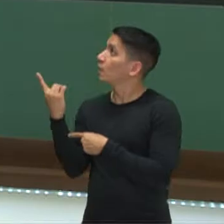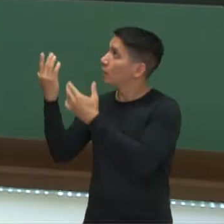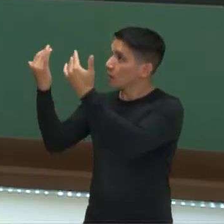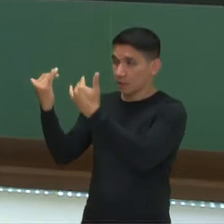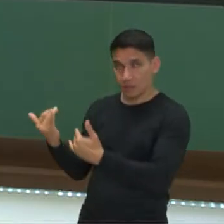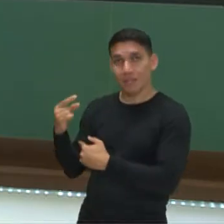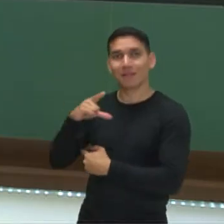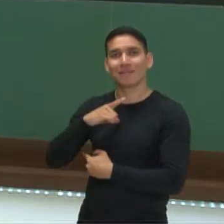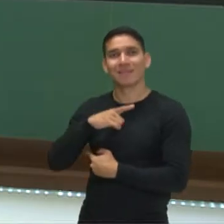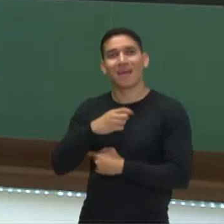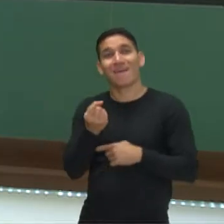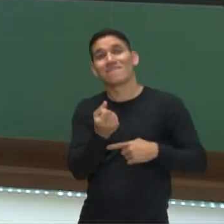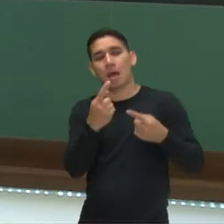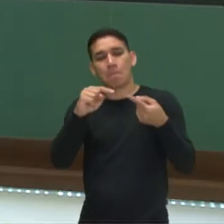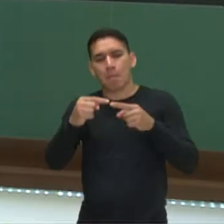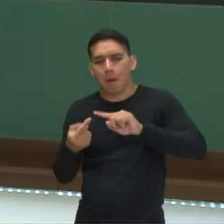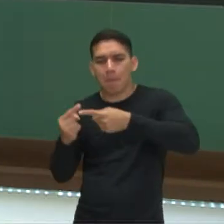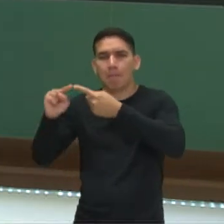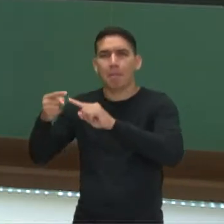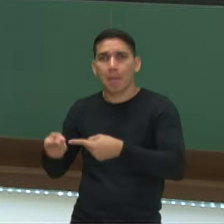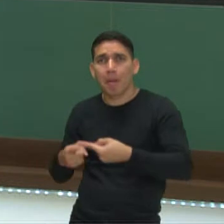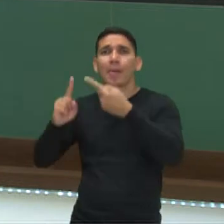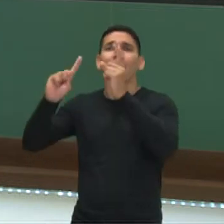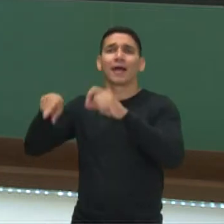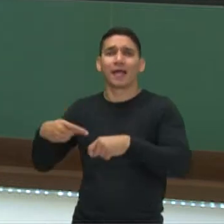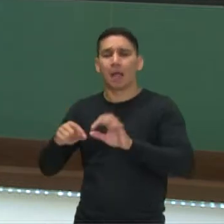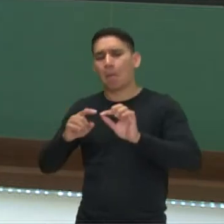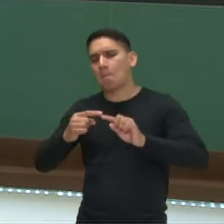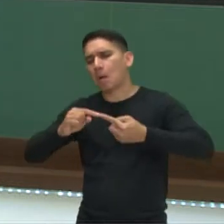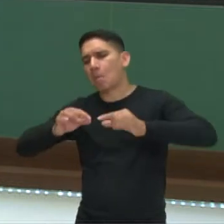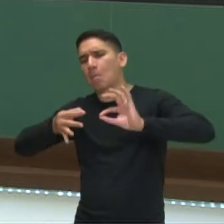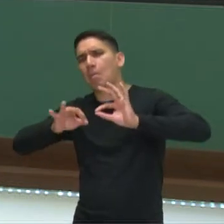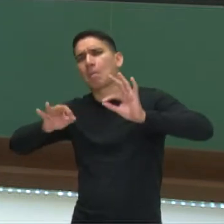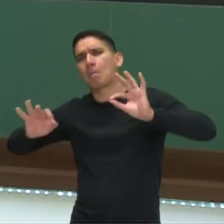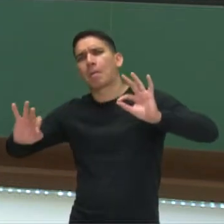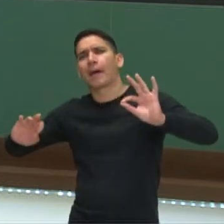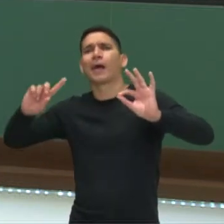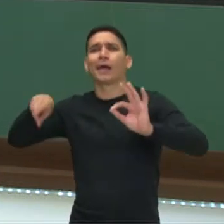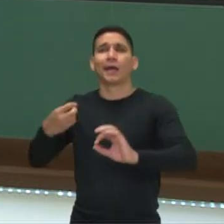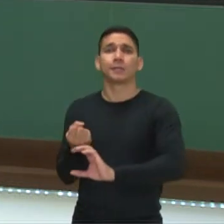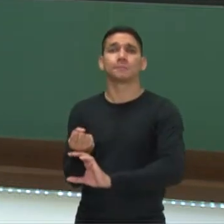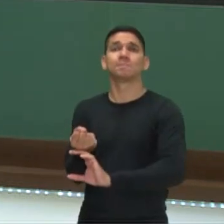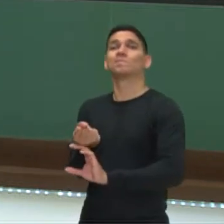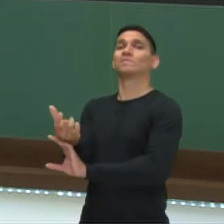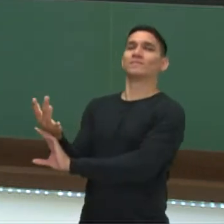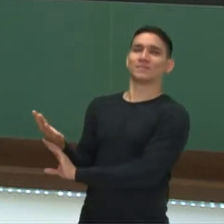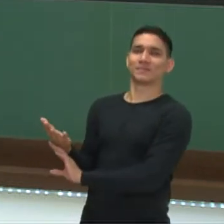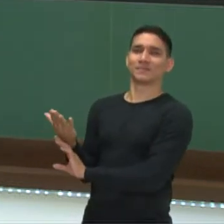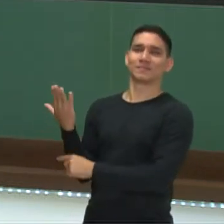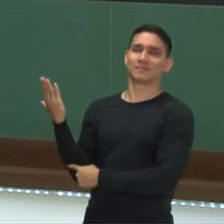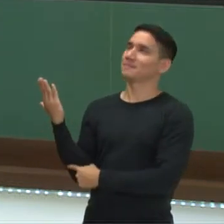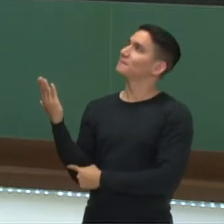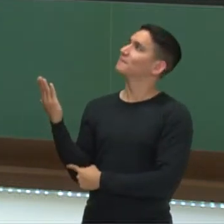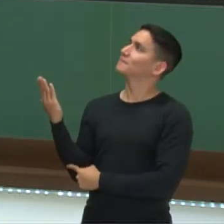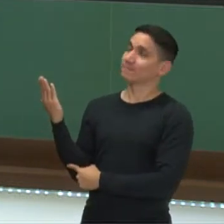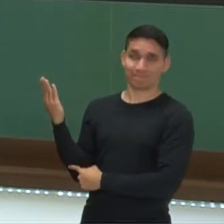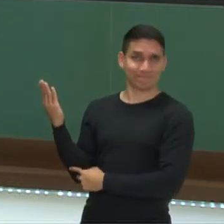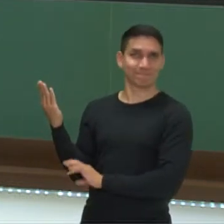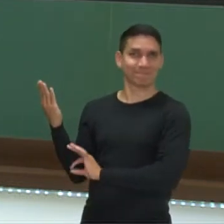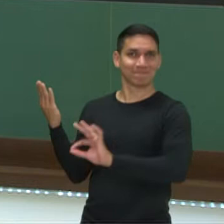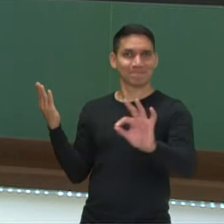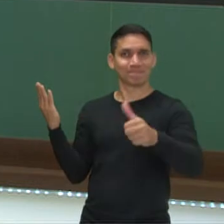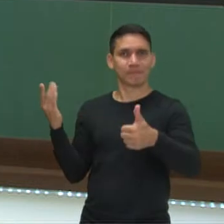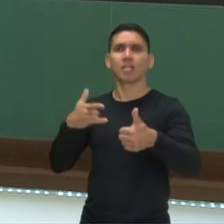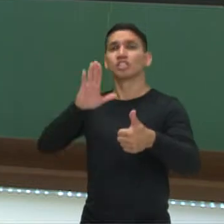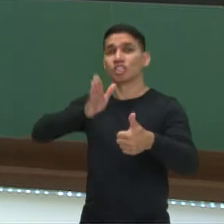várias dessas moléculas ligadas, formando uma cadeia extensa. Então, aqui nós temos um polímero. Muito bem,